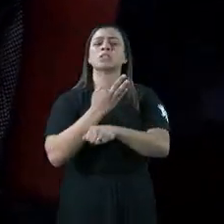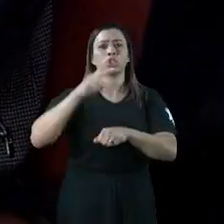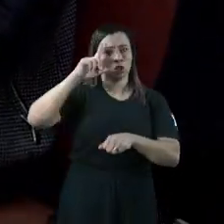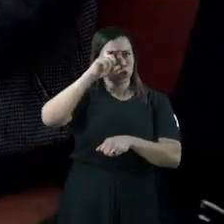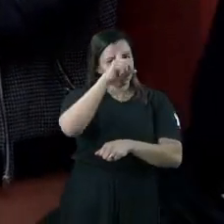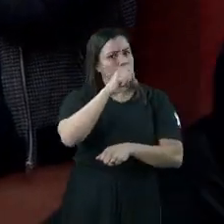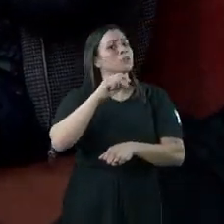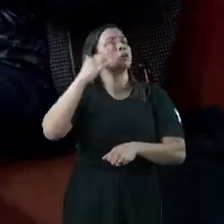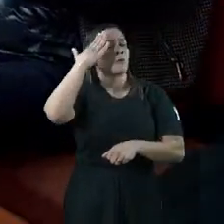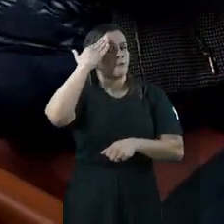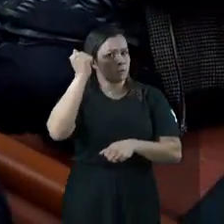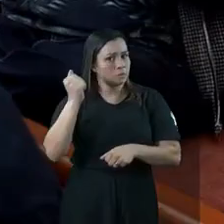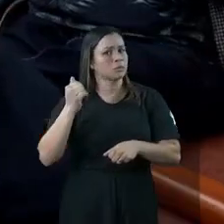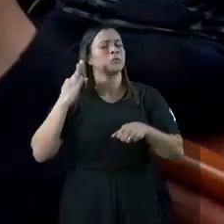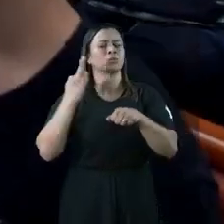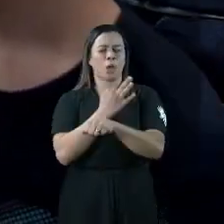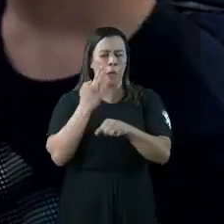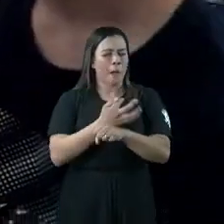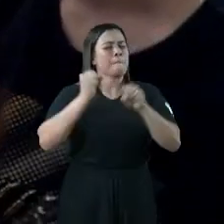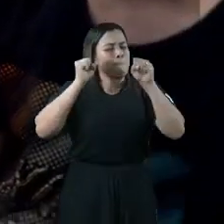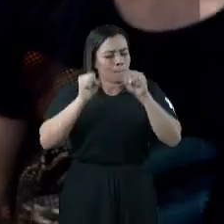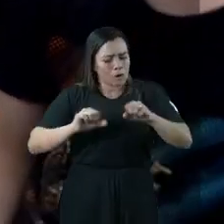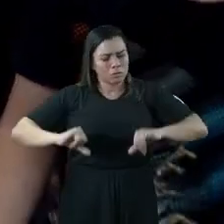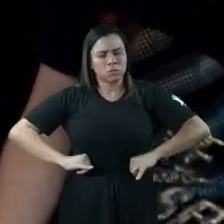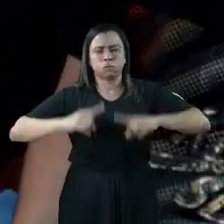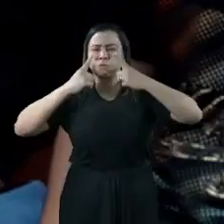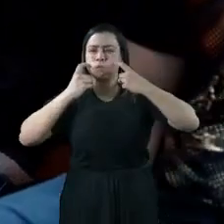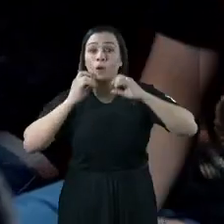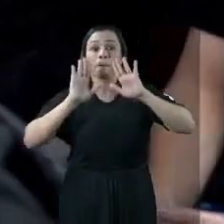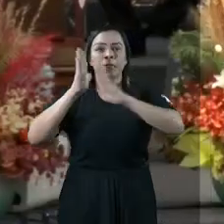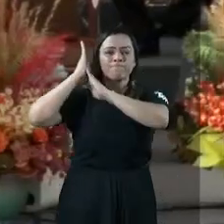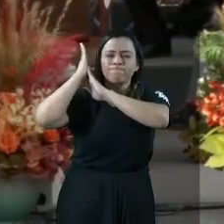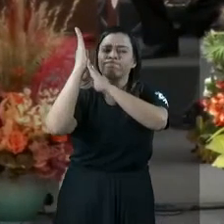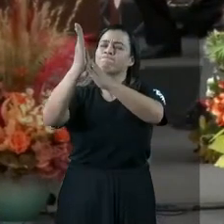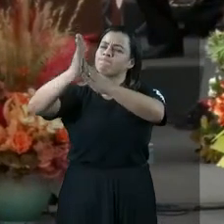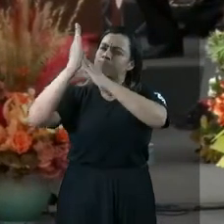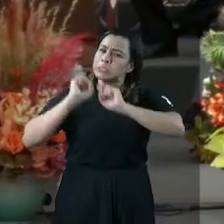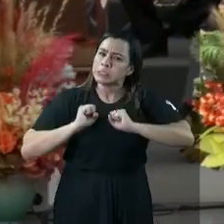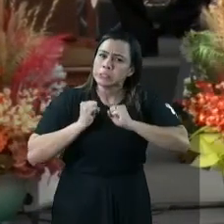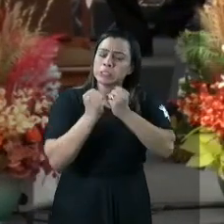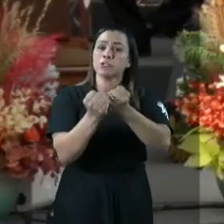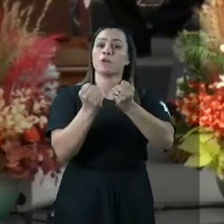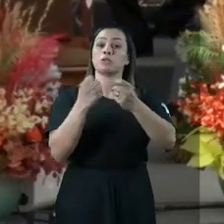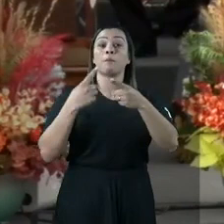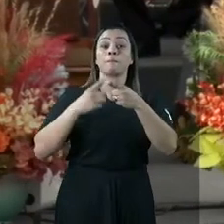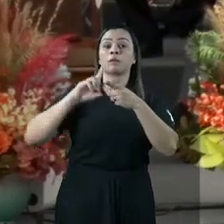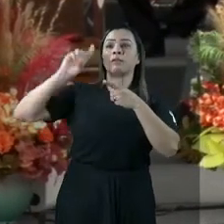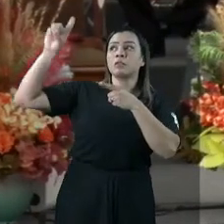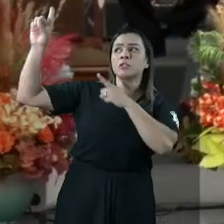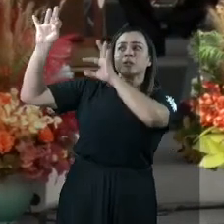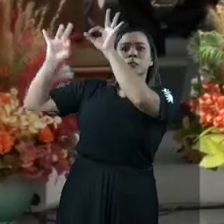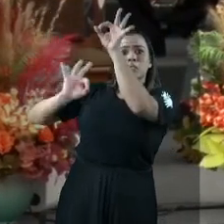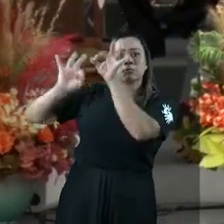pancada, ainda que o sangue escorra, permanece firme, porque o que Deus tem para você está